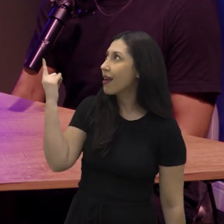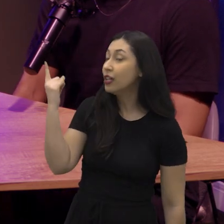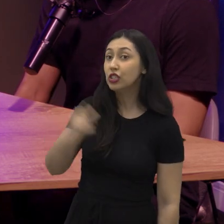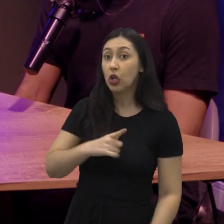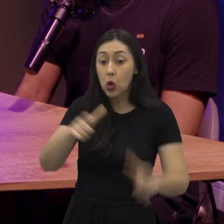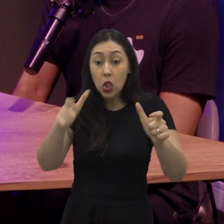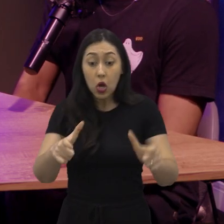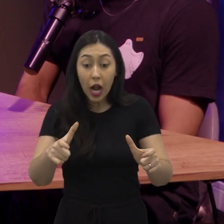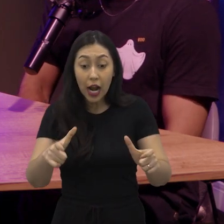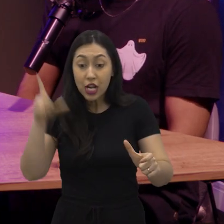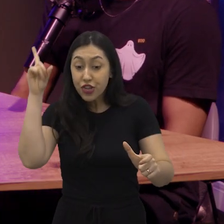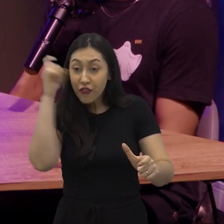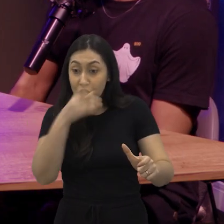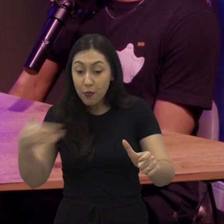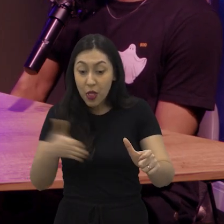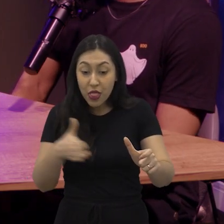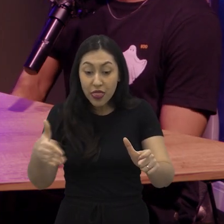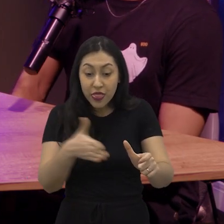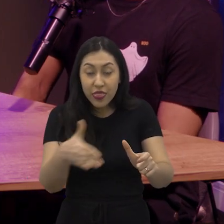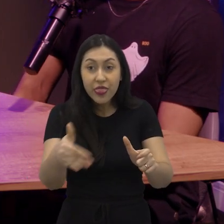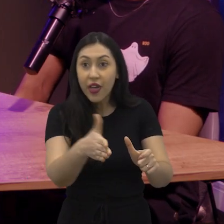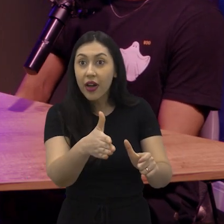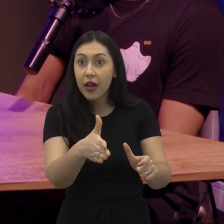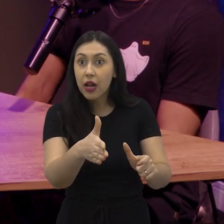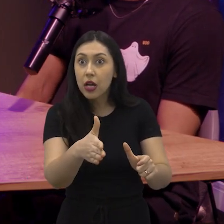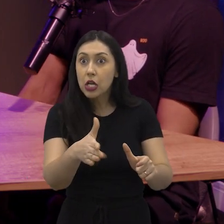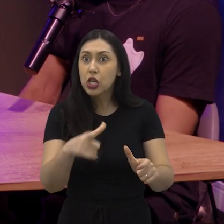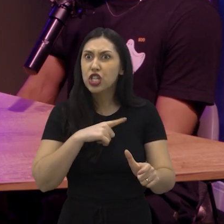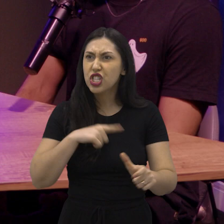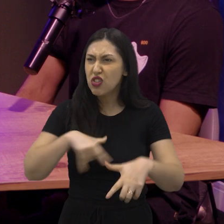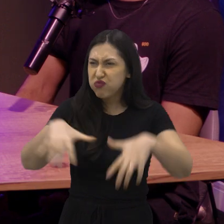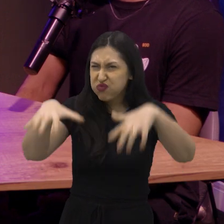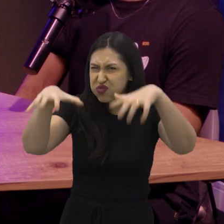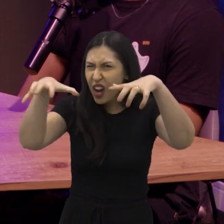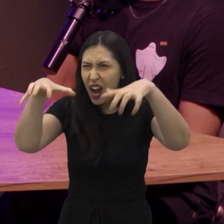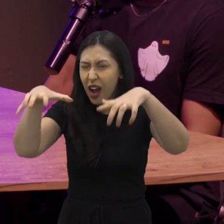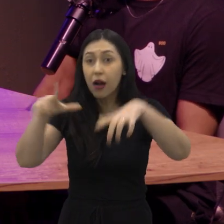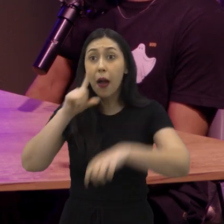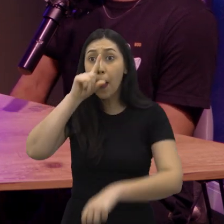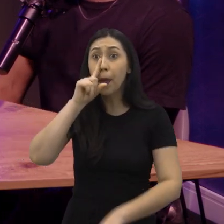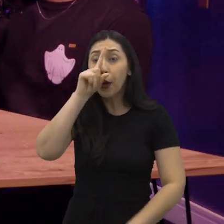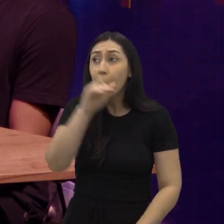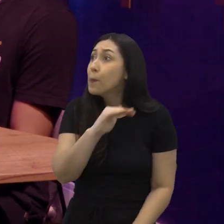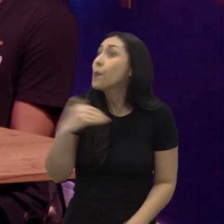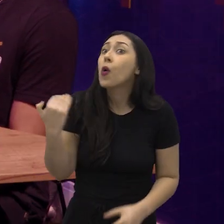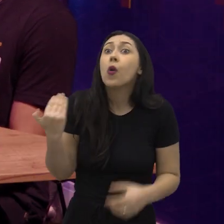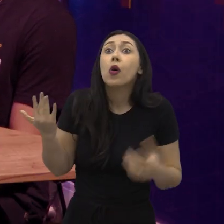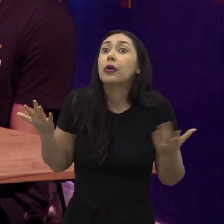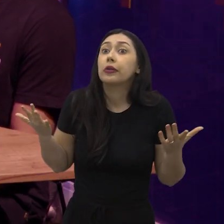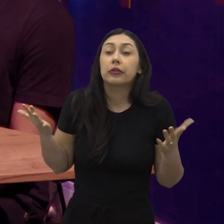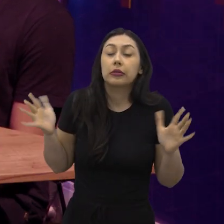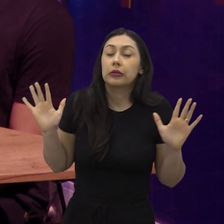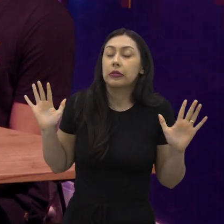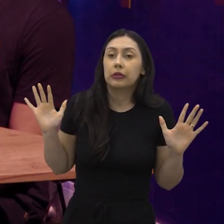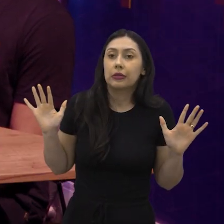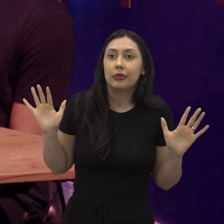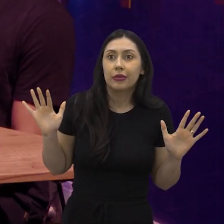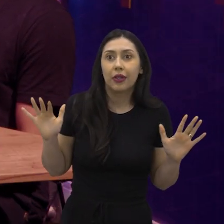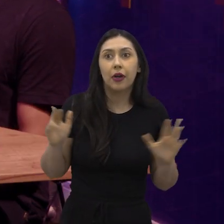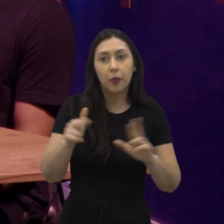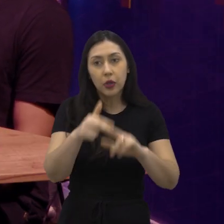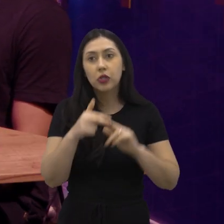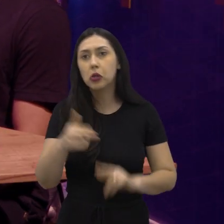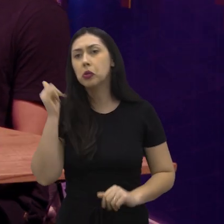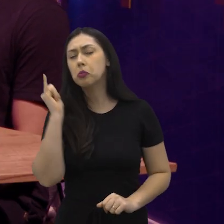um labirinto que o personagem tava com um monstro ali que podia matar ele a qualquer momento. Então, as